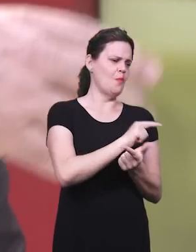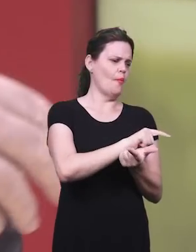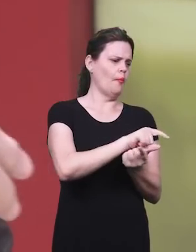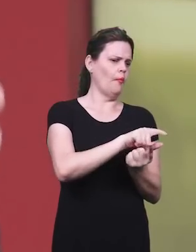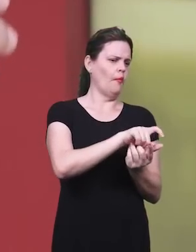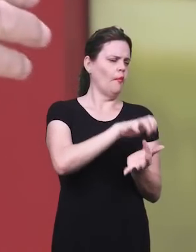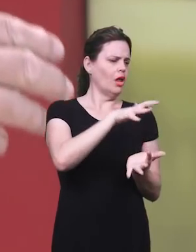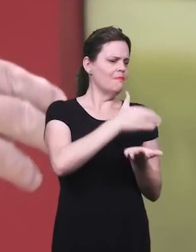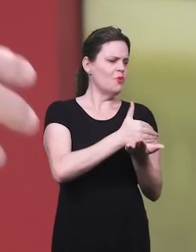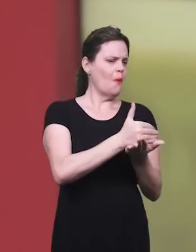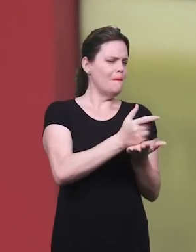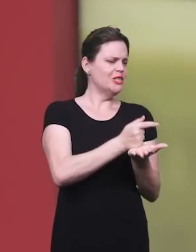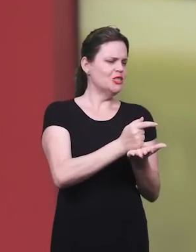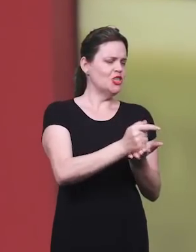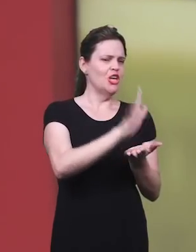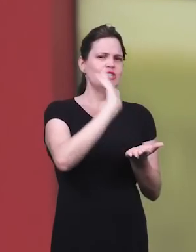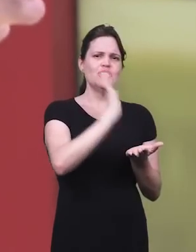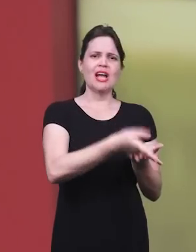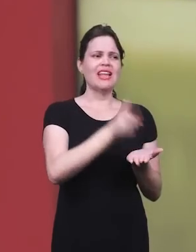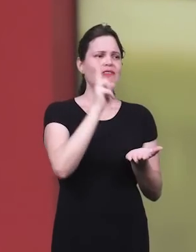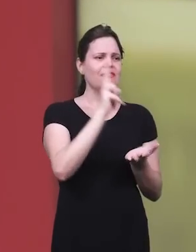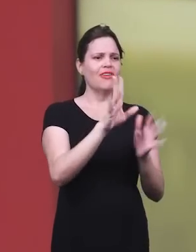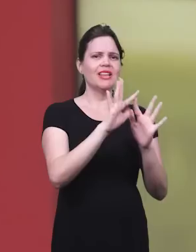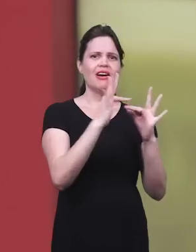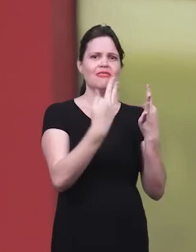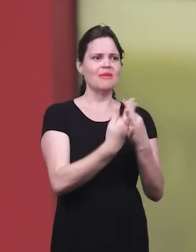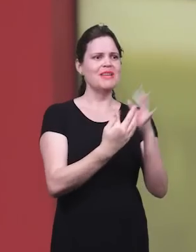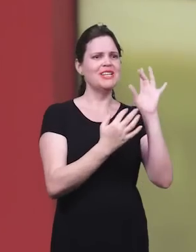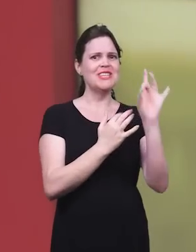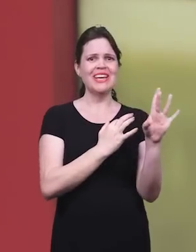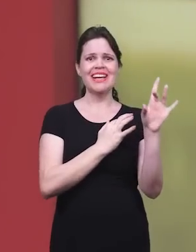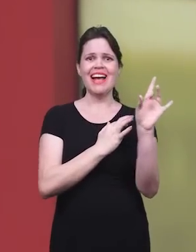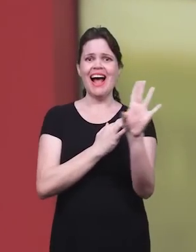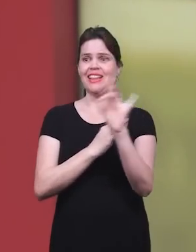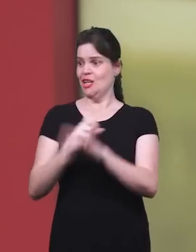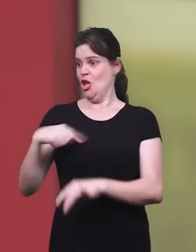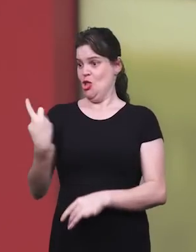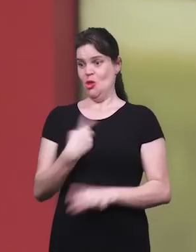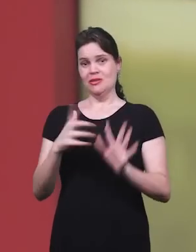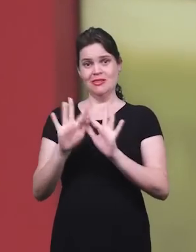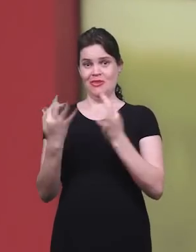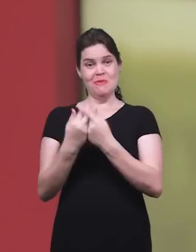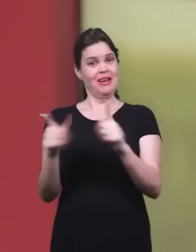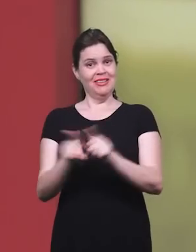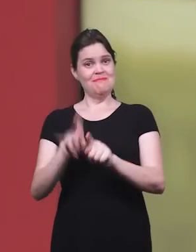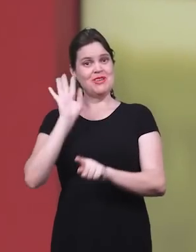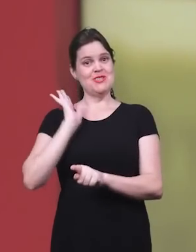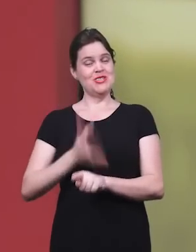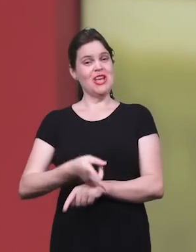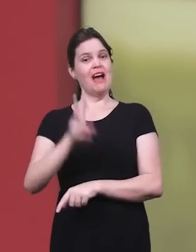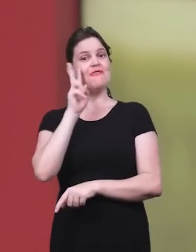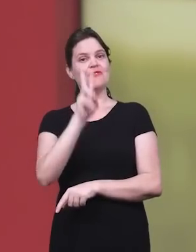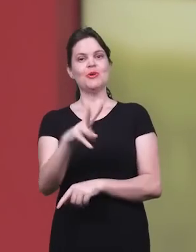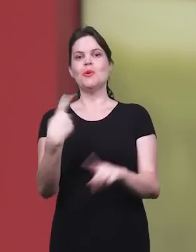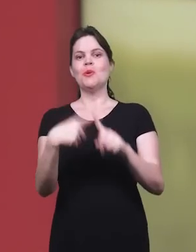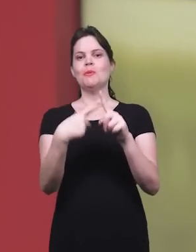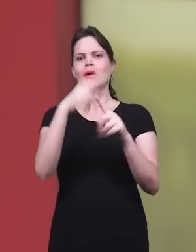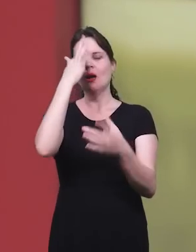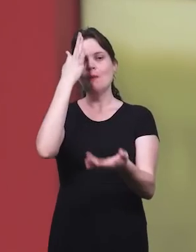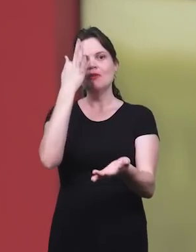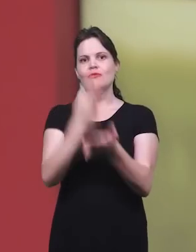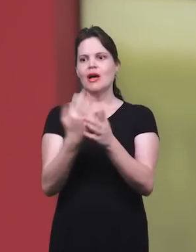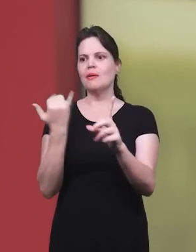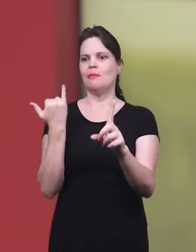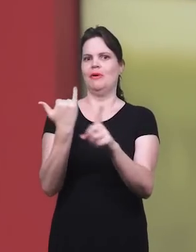família Rocha, a família Alberto, a família Pita, a família Rossetti. O senhor já estava vendo as nossas famílias, porque é a